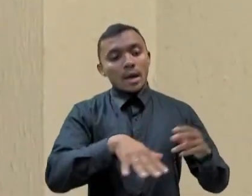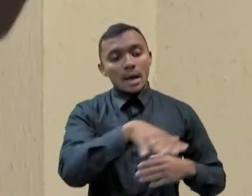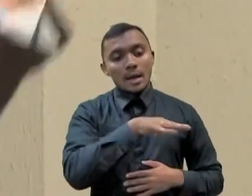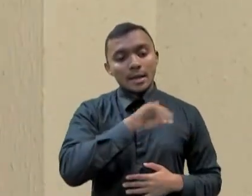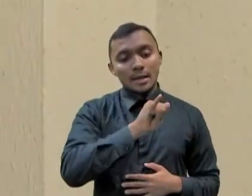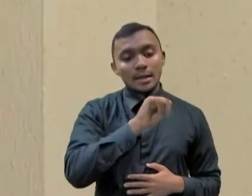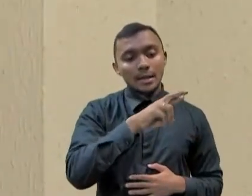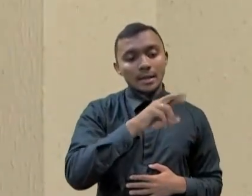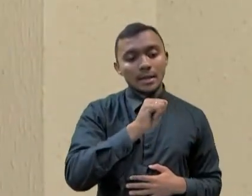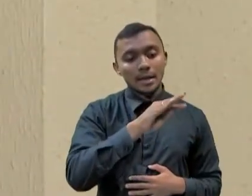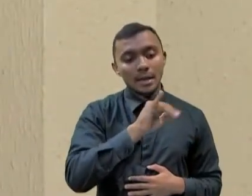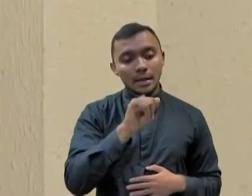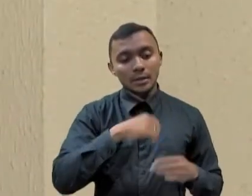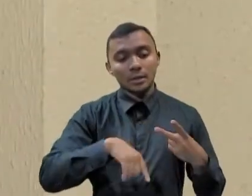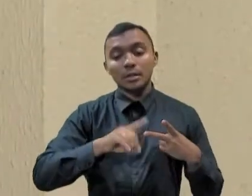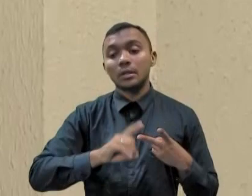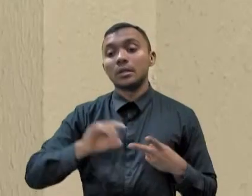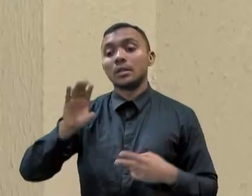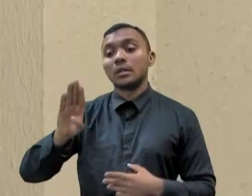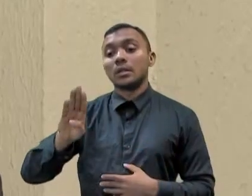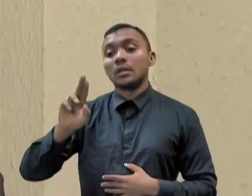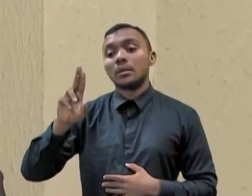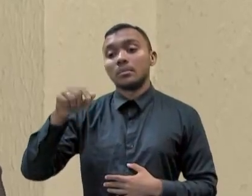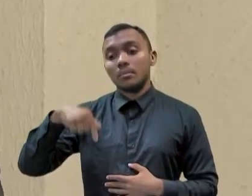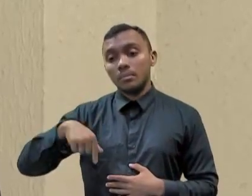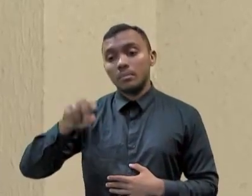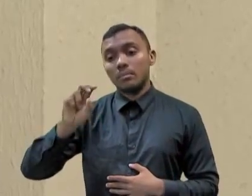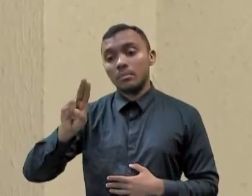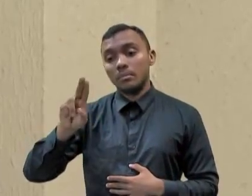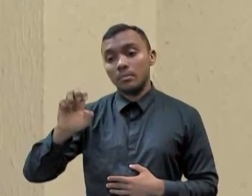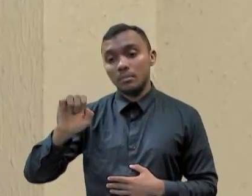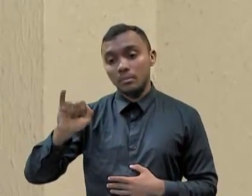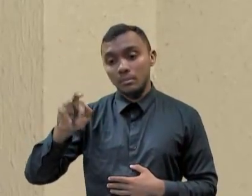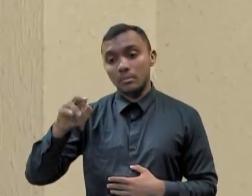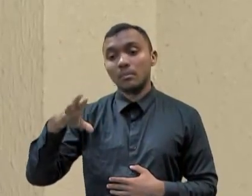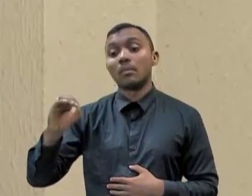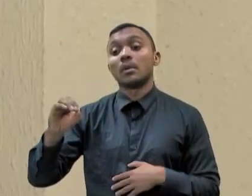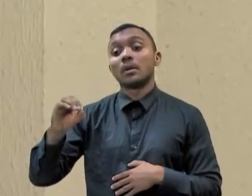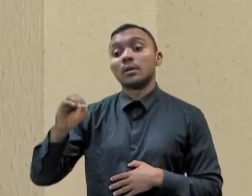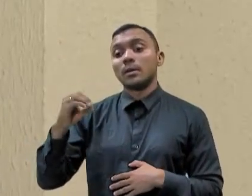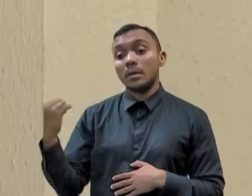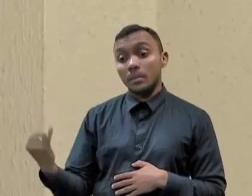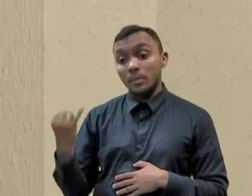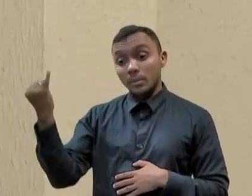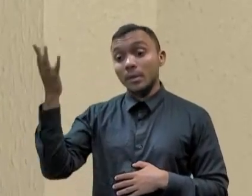Buqueirão do Cesário pelo outro lado, desse importante desenvolvimento que a gente precisa trazer para a nossa região.